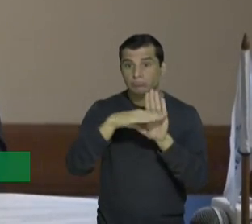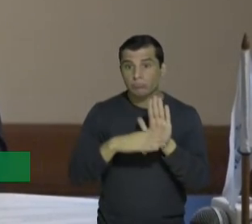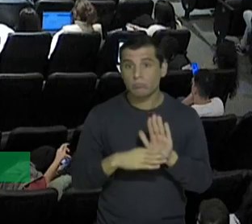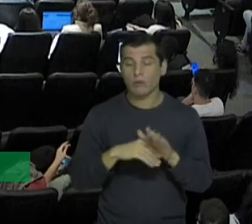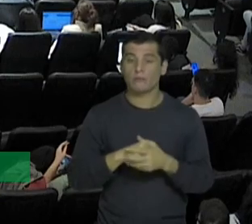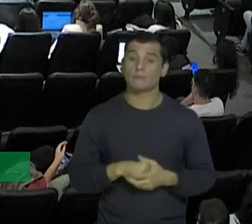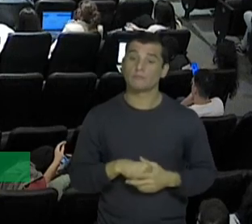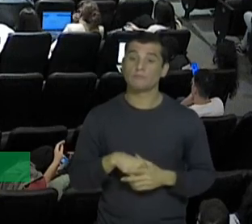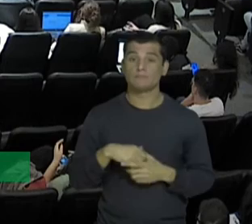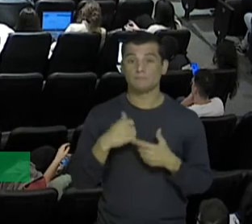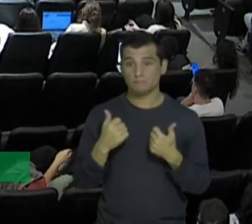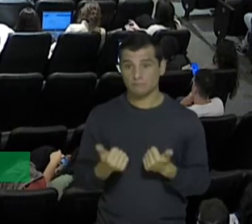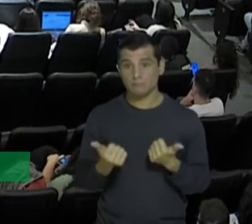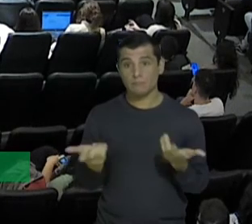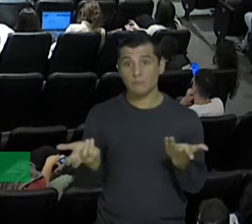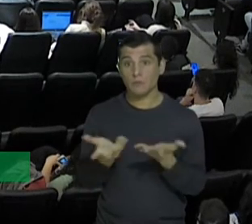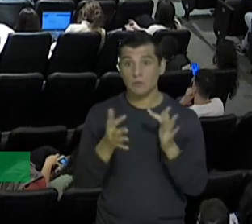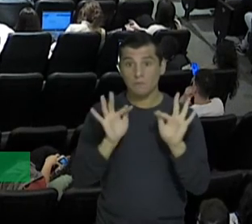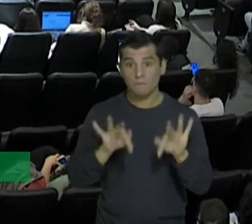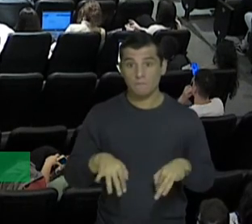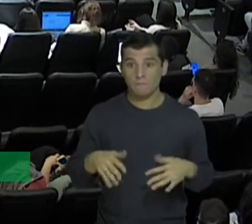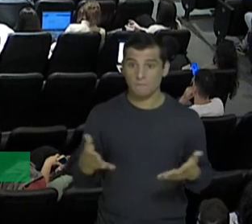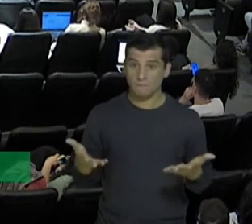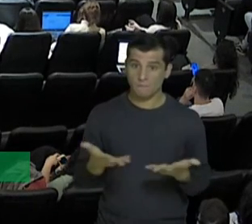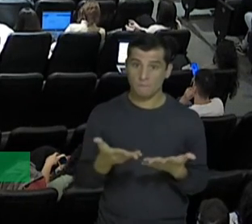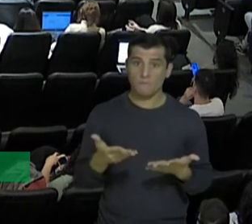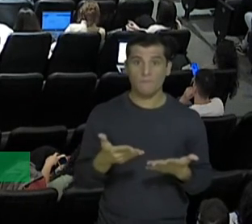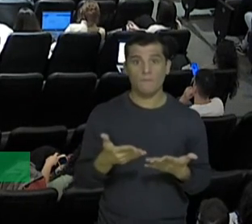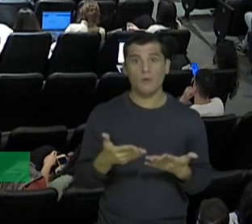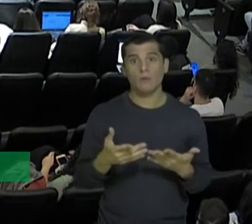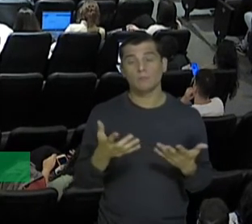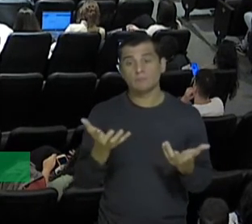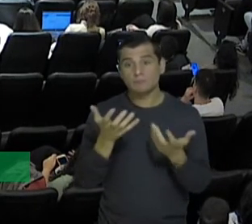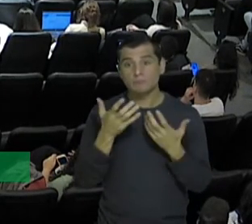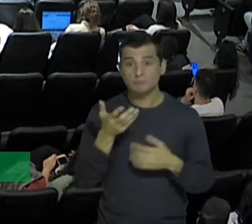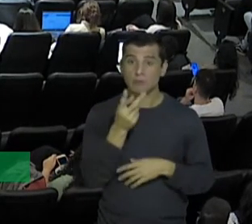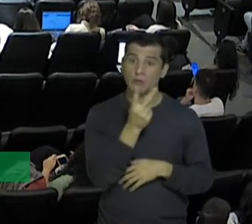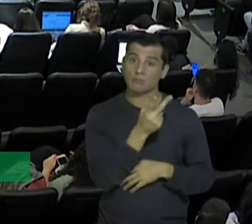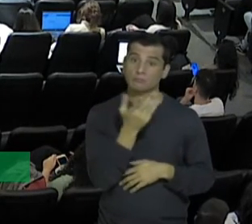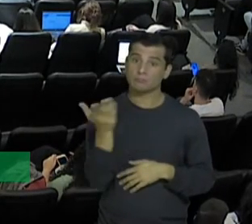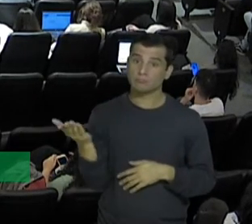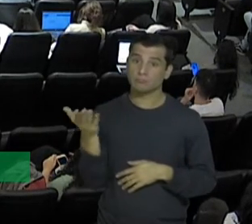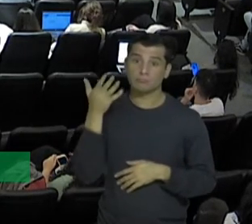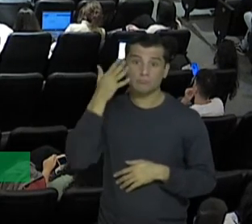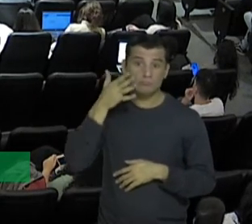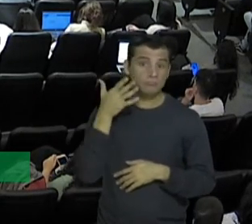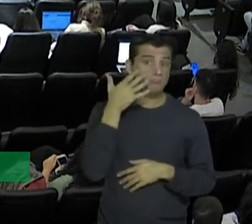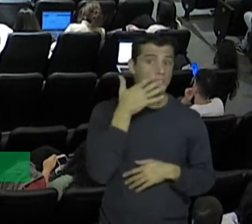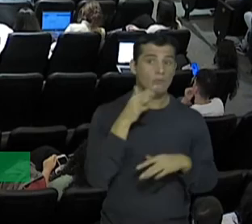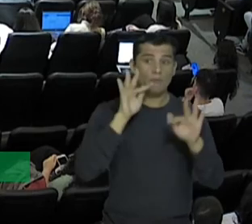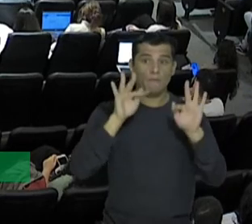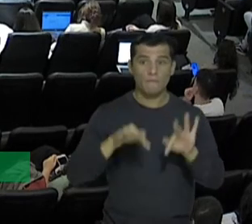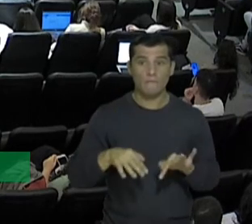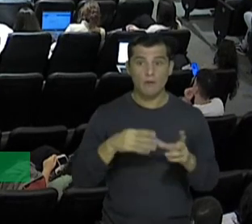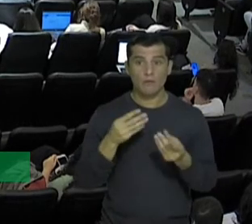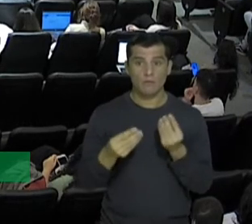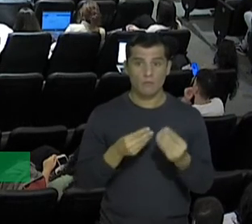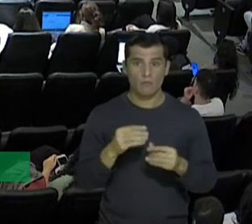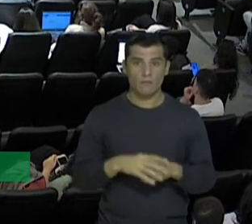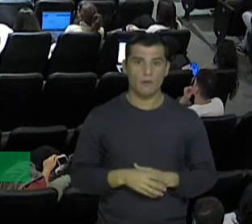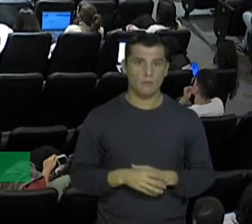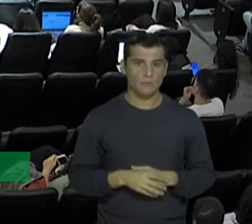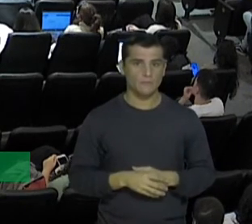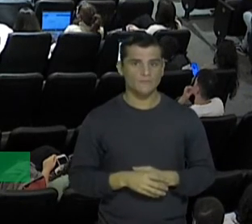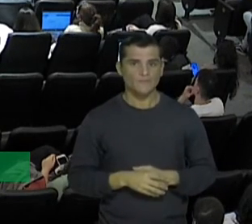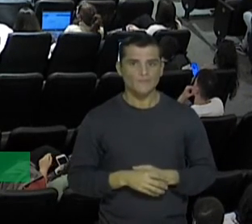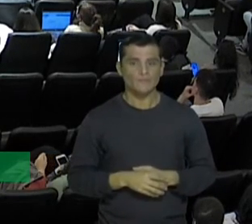esse painel eu não sei se vocês gostariam de fazer alguma consideração final podemos encerrar asse mesmo não eu apenas queria